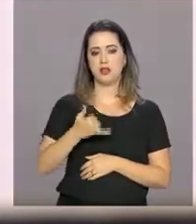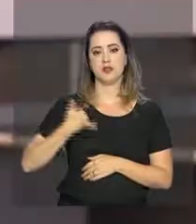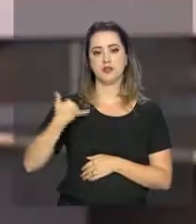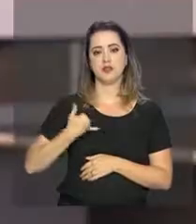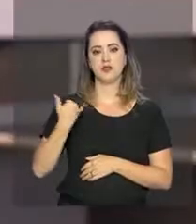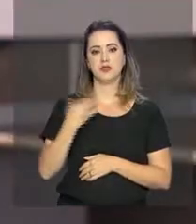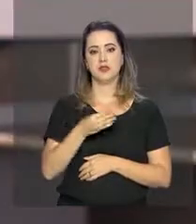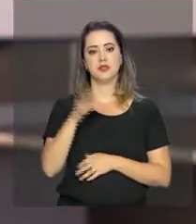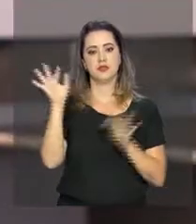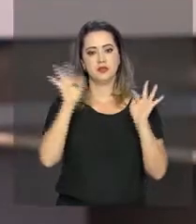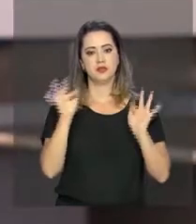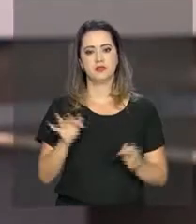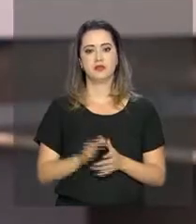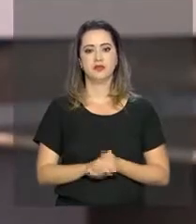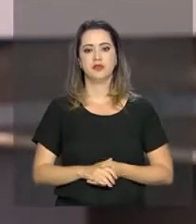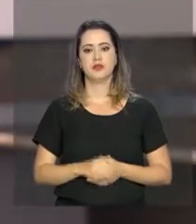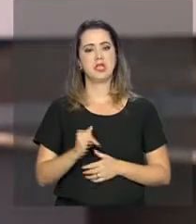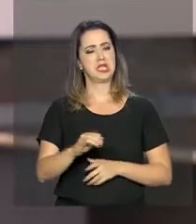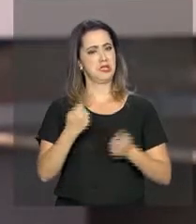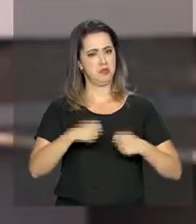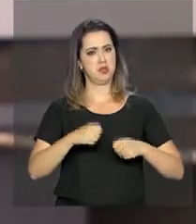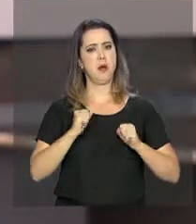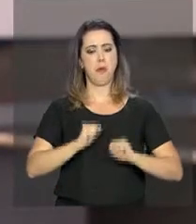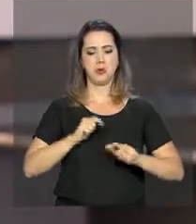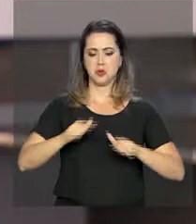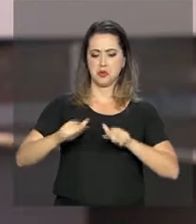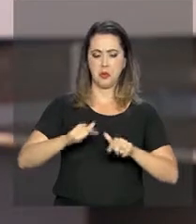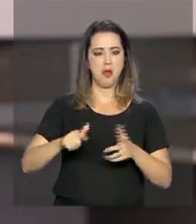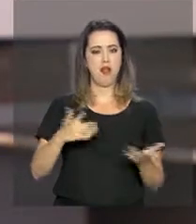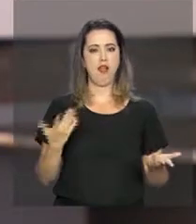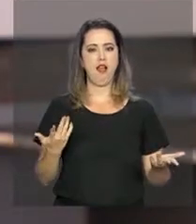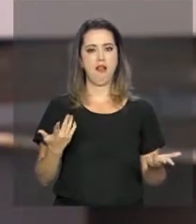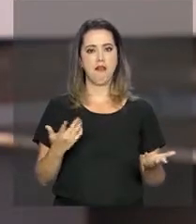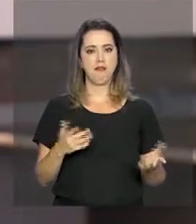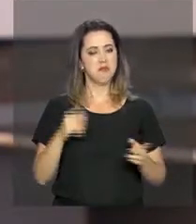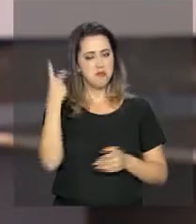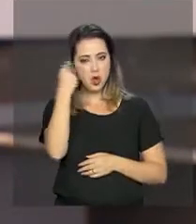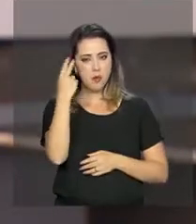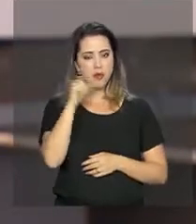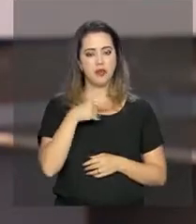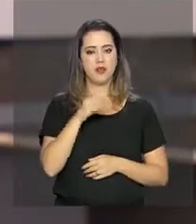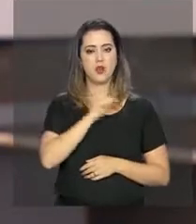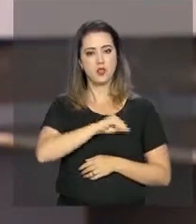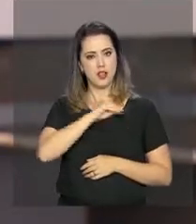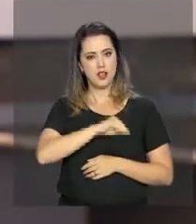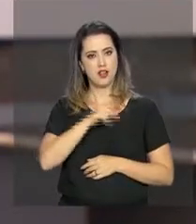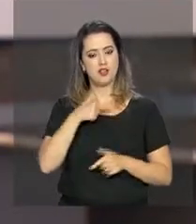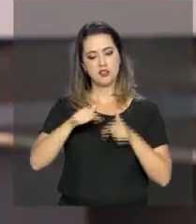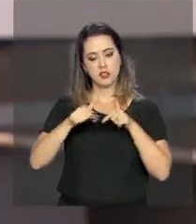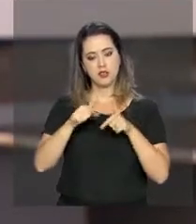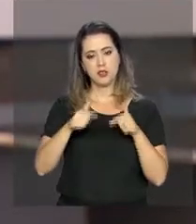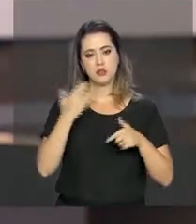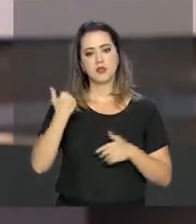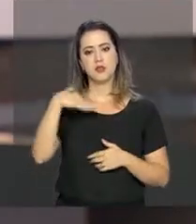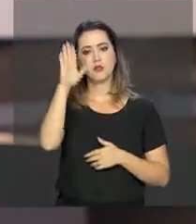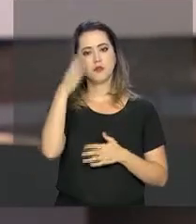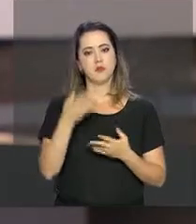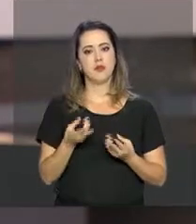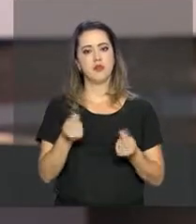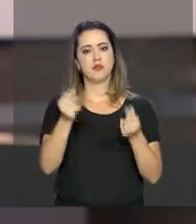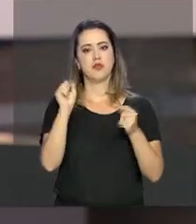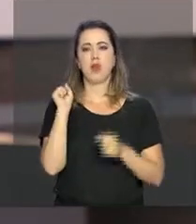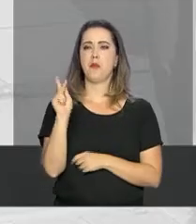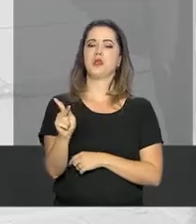e já o terno batem tranqüilo o dinheiro que ganha no batente é muito mais valioso que